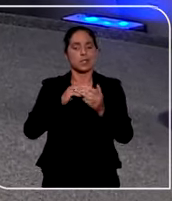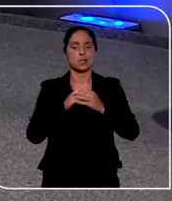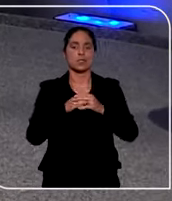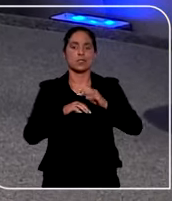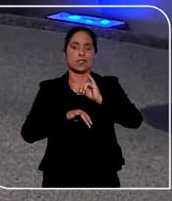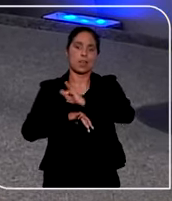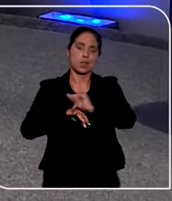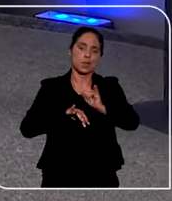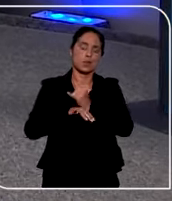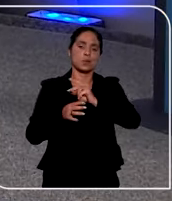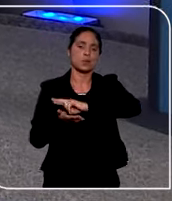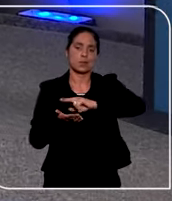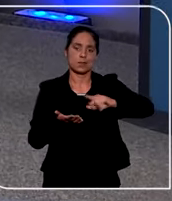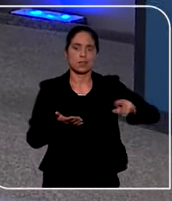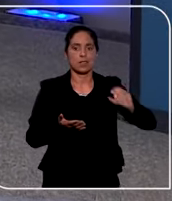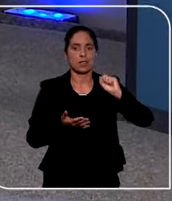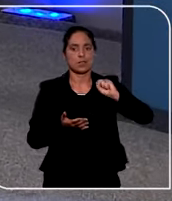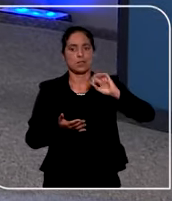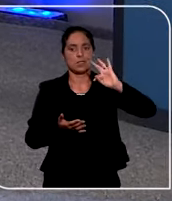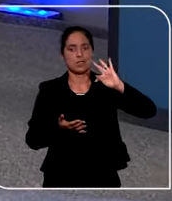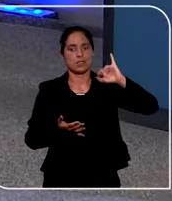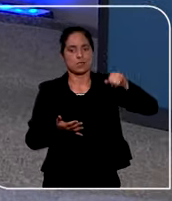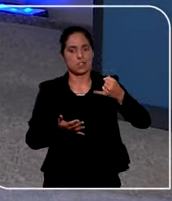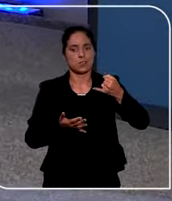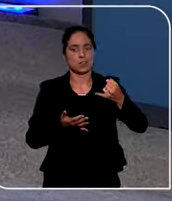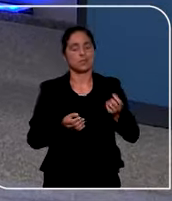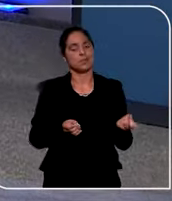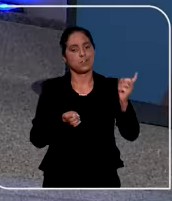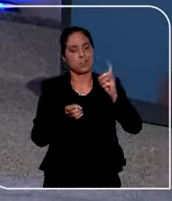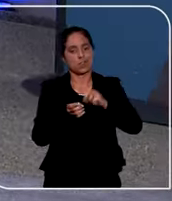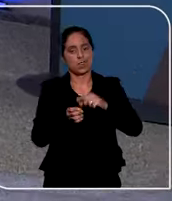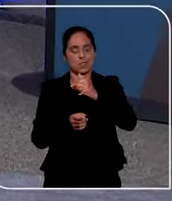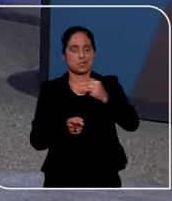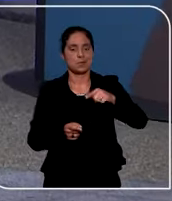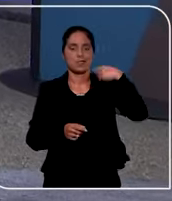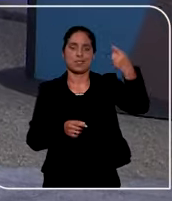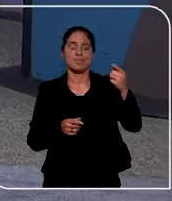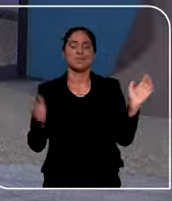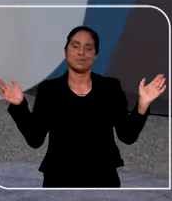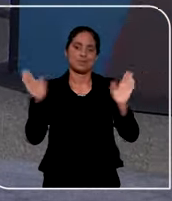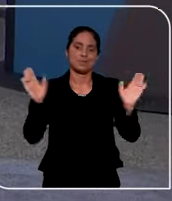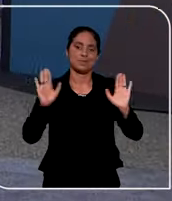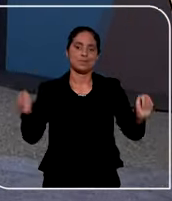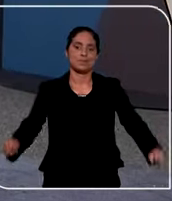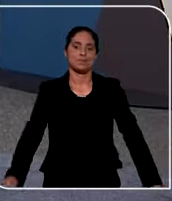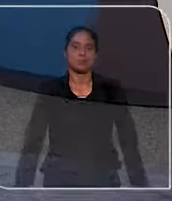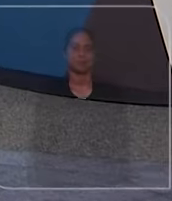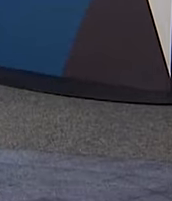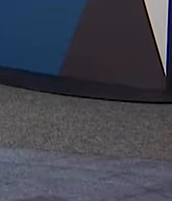YouTube e podcast do STJ a gente volta a semana que vem tchau